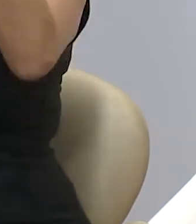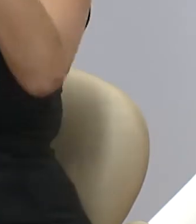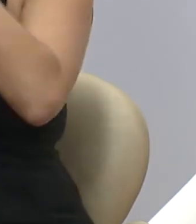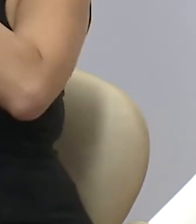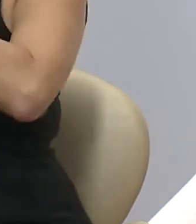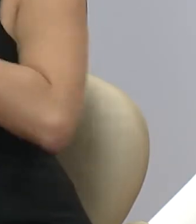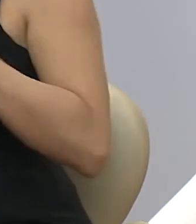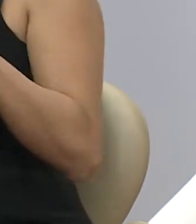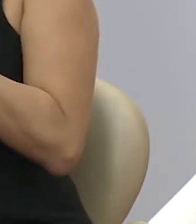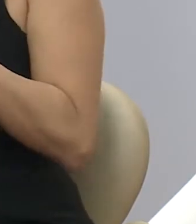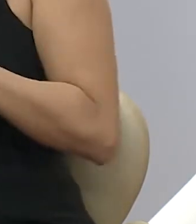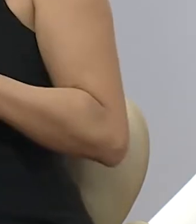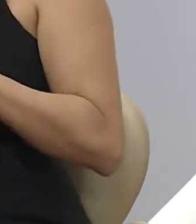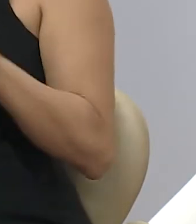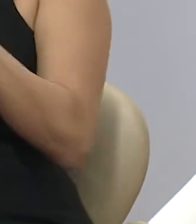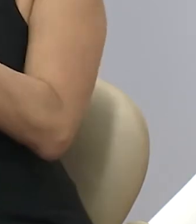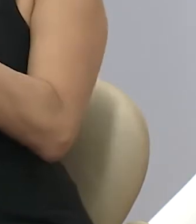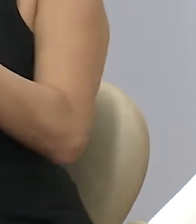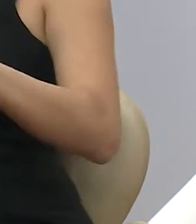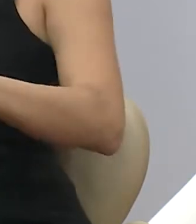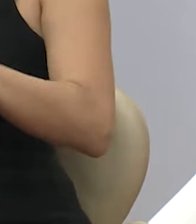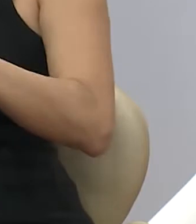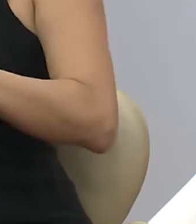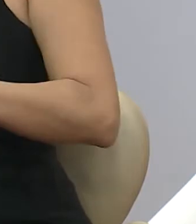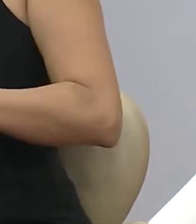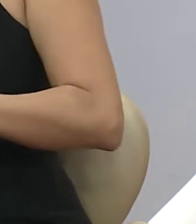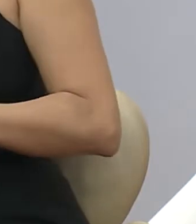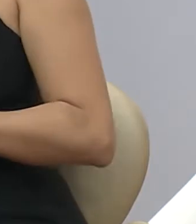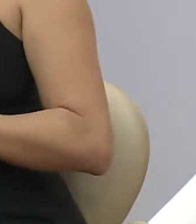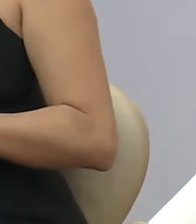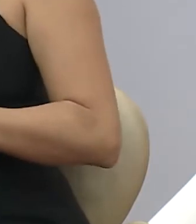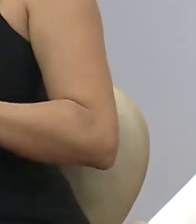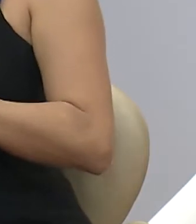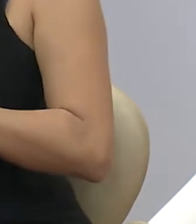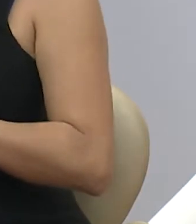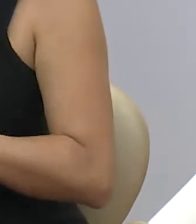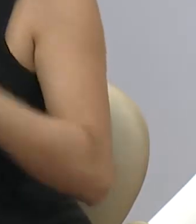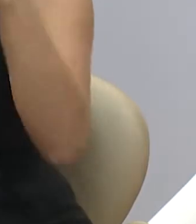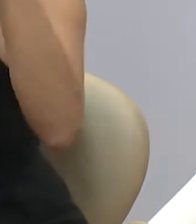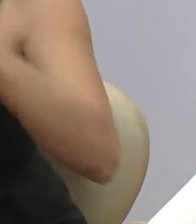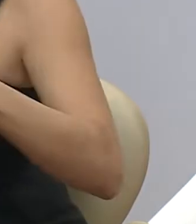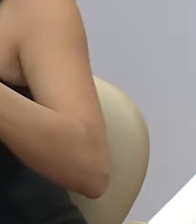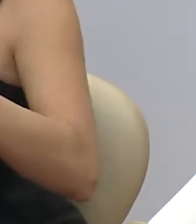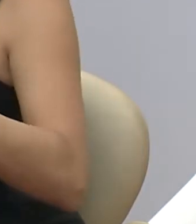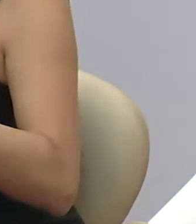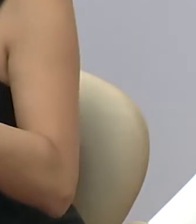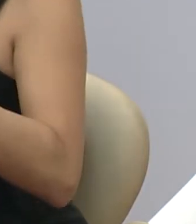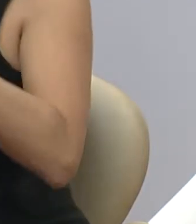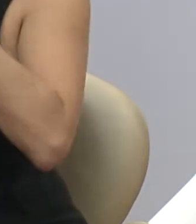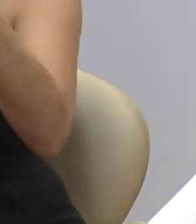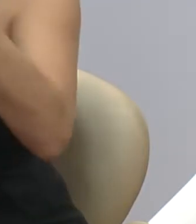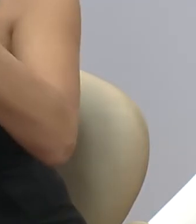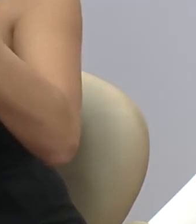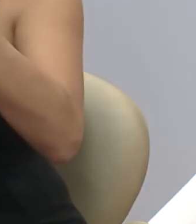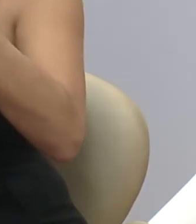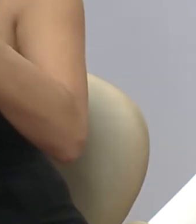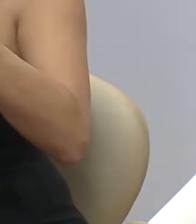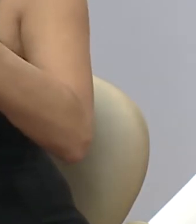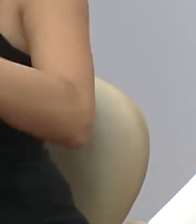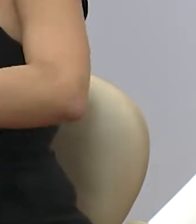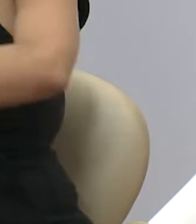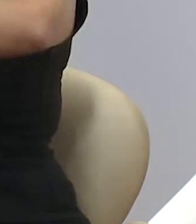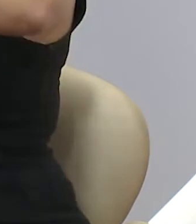de acessibilidade. E a tecnologia também nos ajuda muito. Porque se nós surdos vamos a um espaço que não